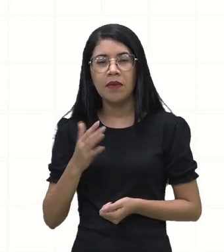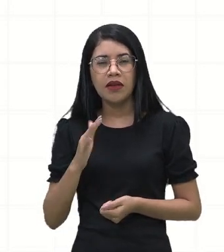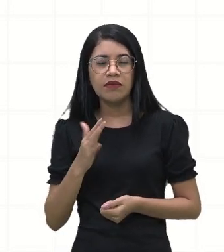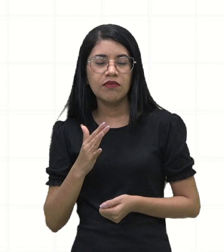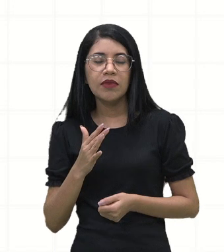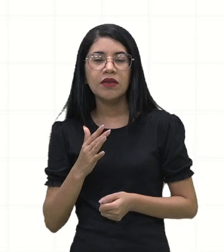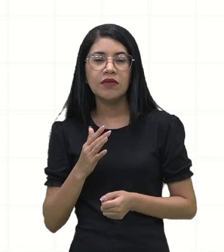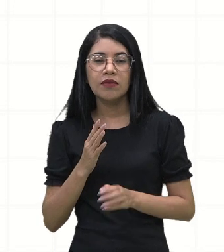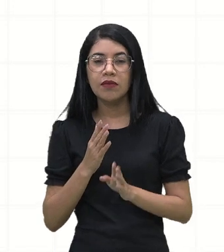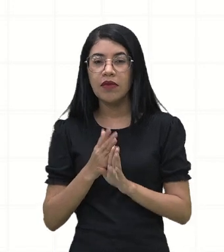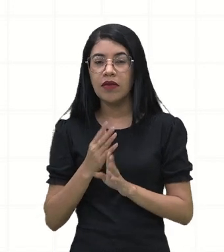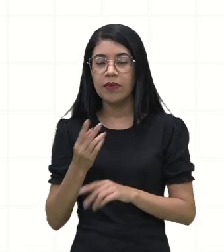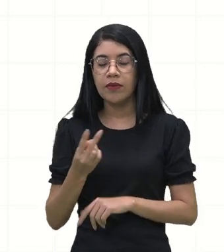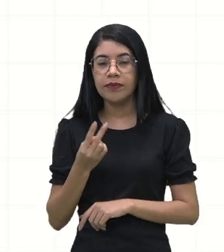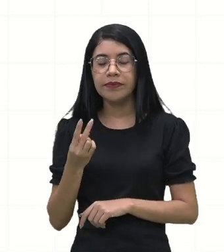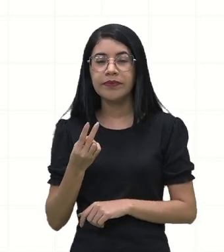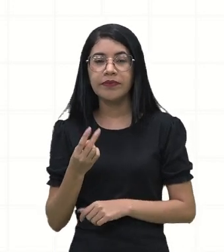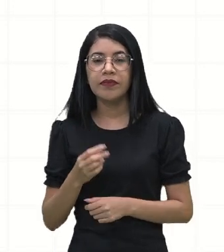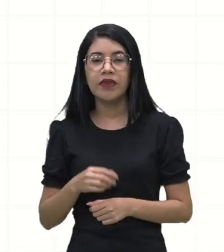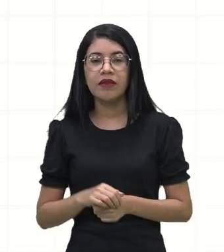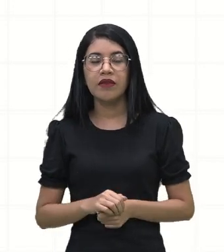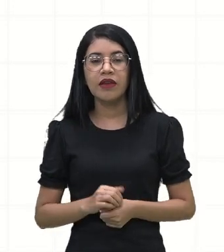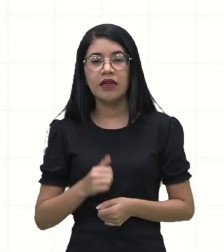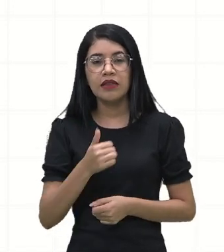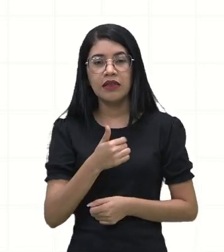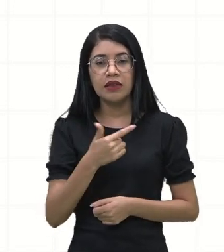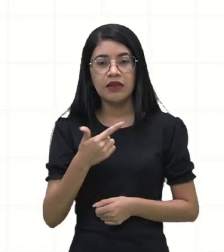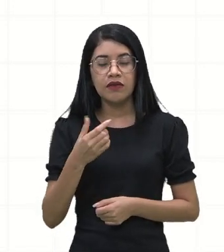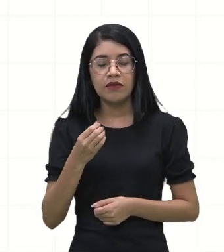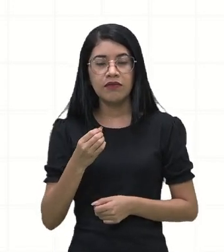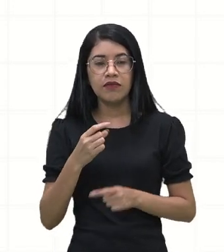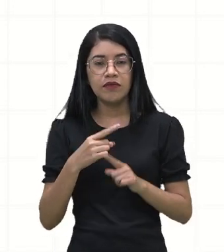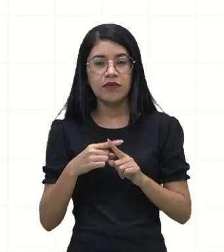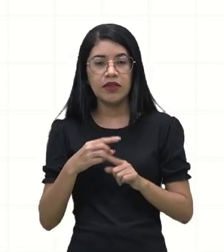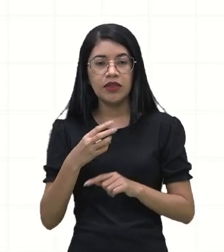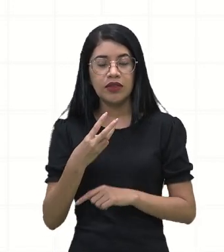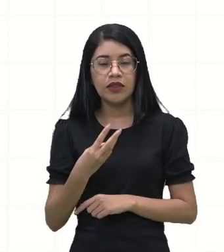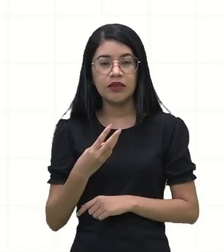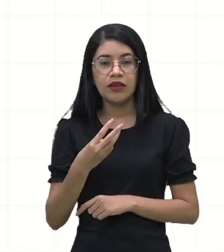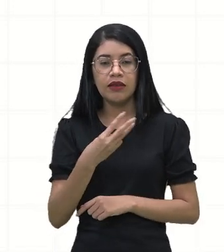vezes 120 dá 360.